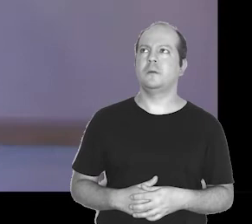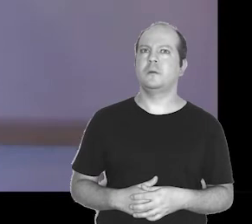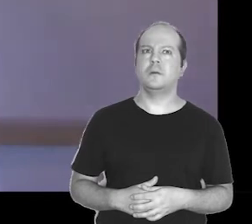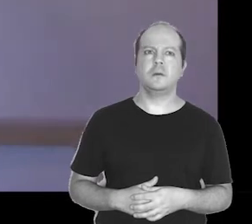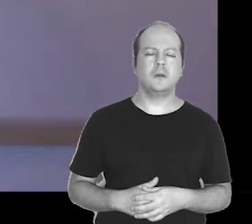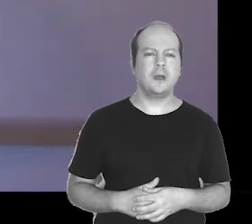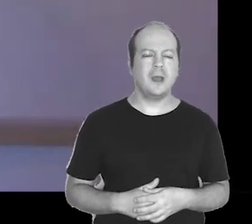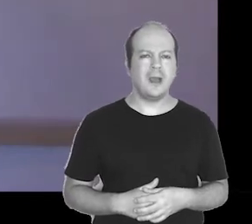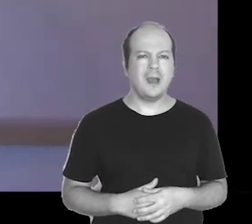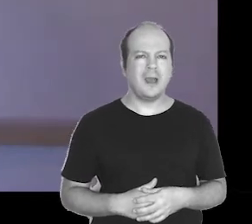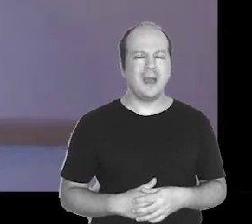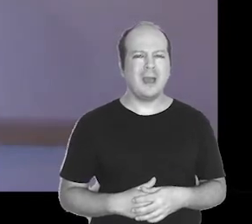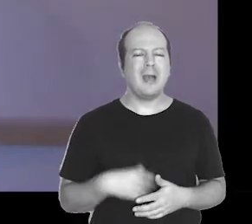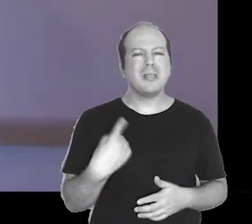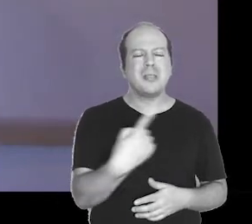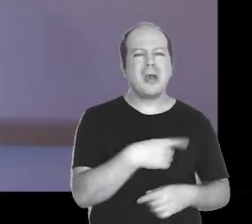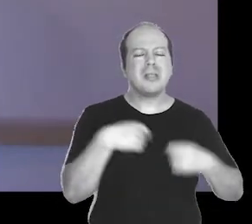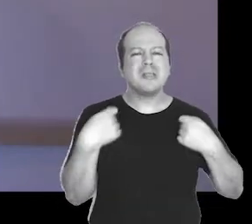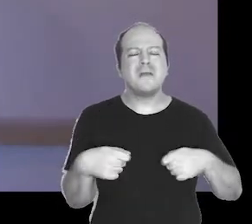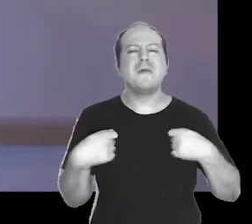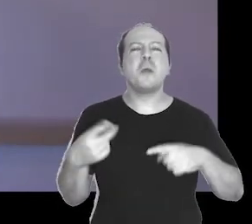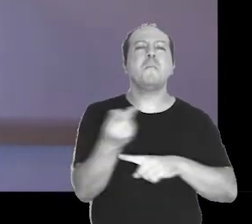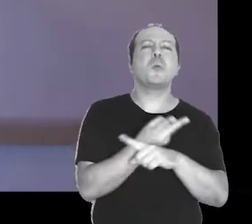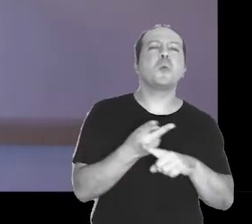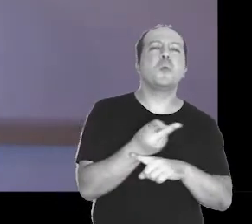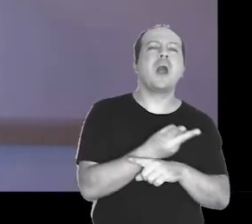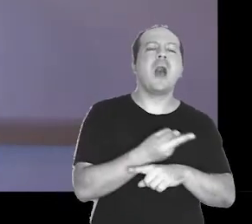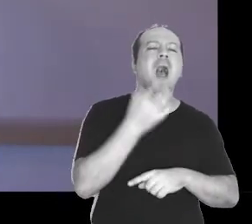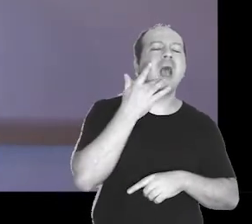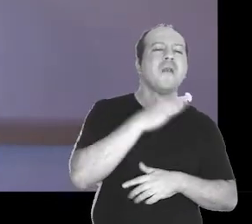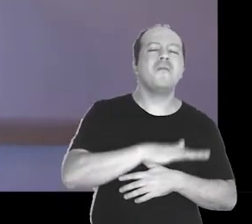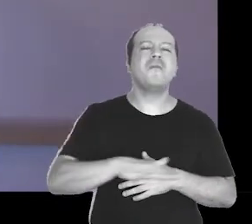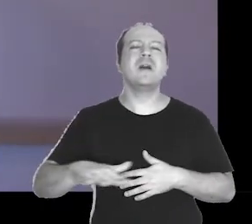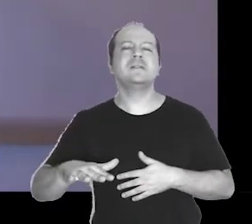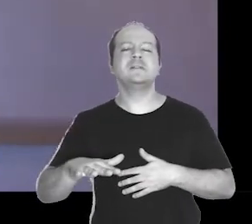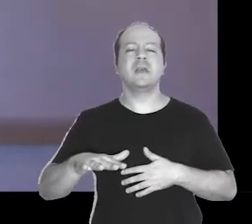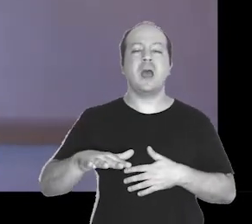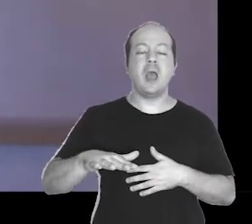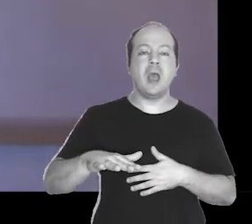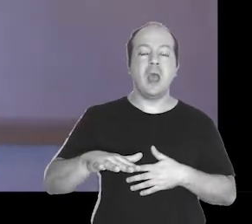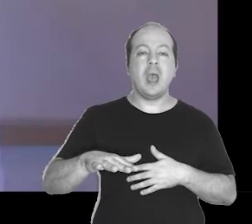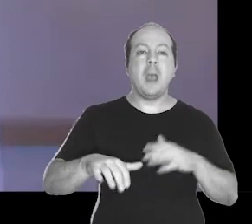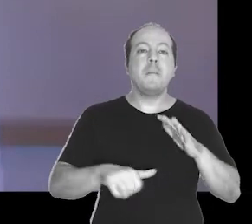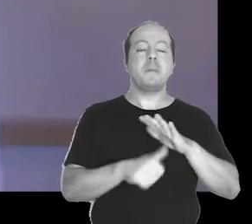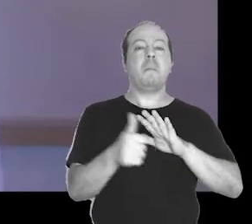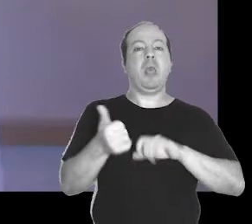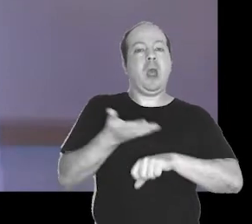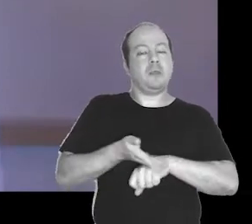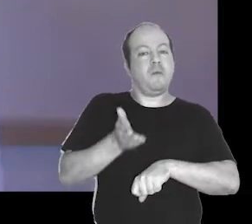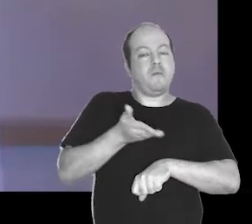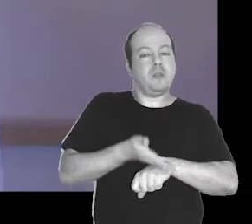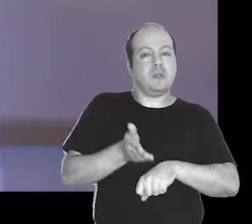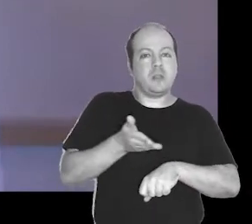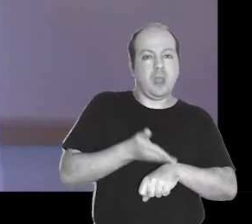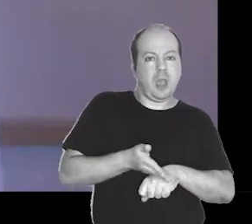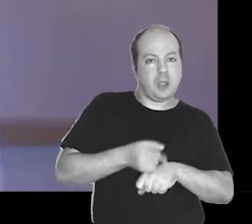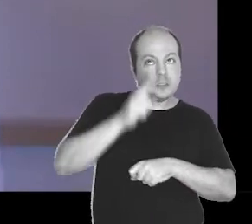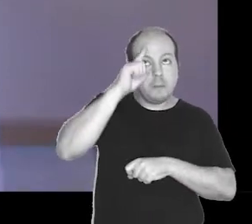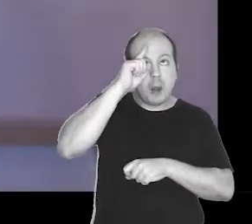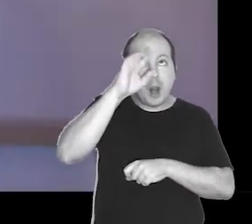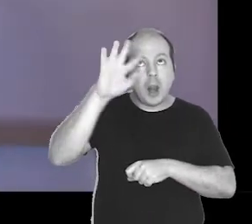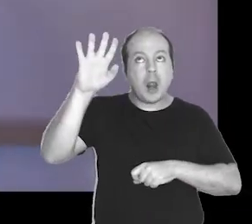Será que deveríamos procurar, já na infância, os primeiros traços de uma atividade